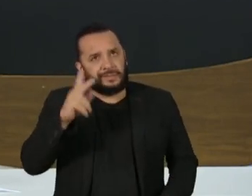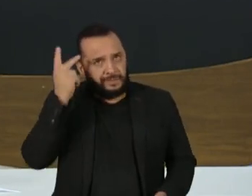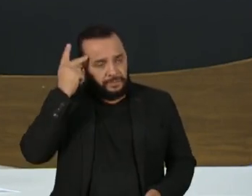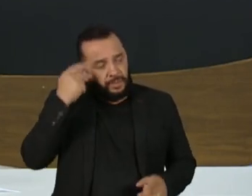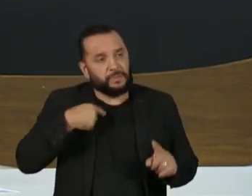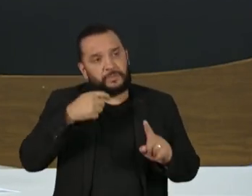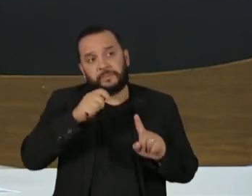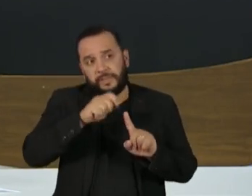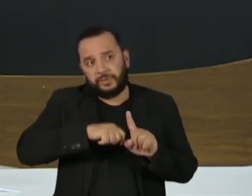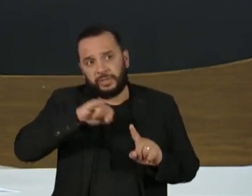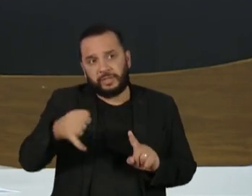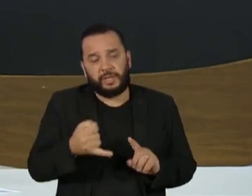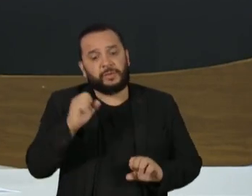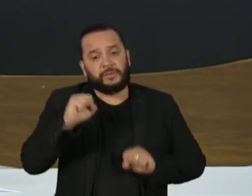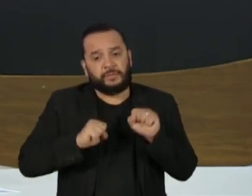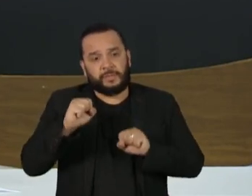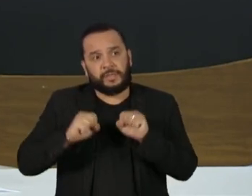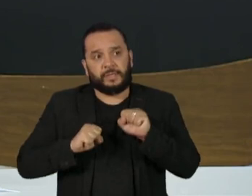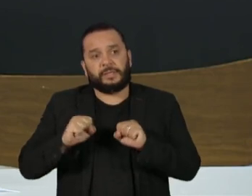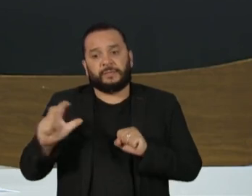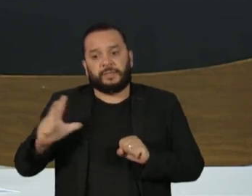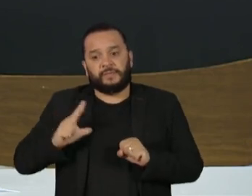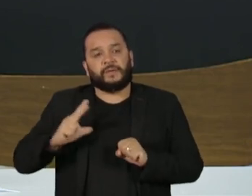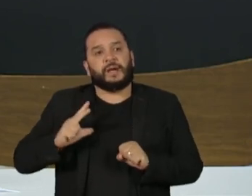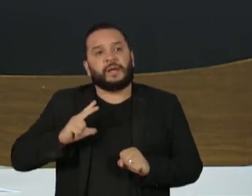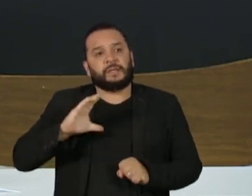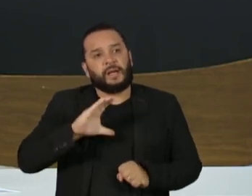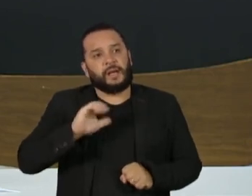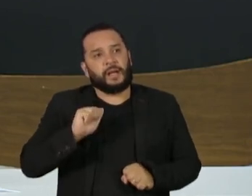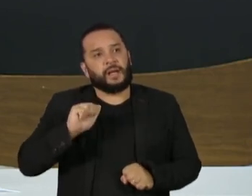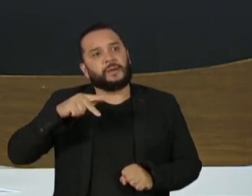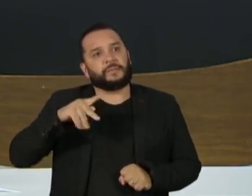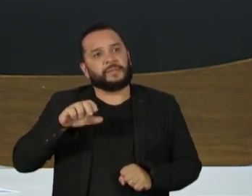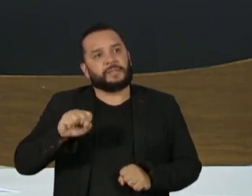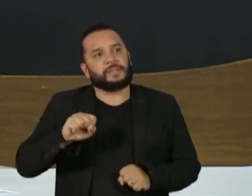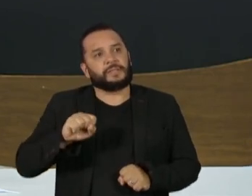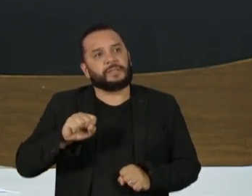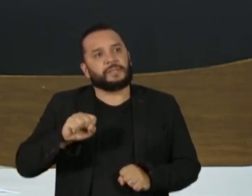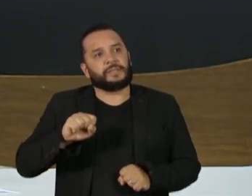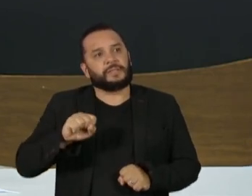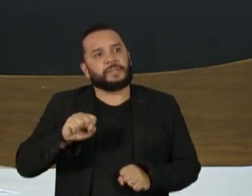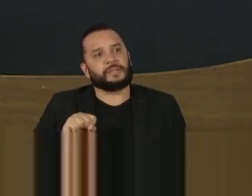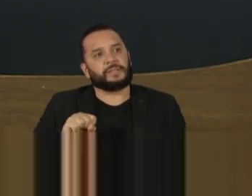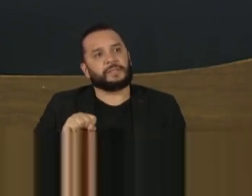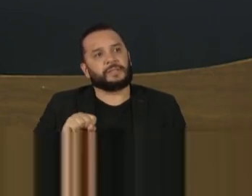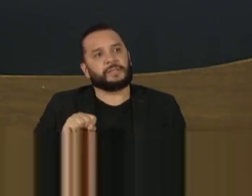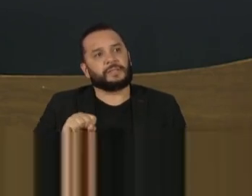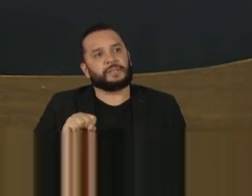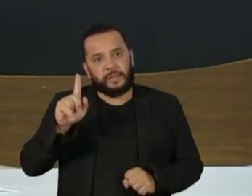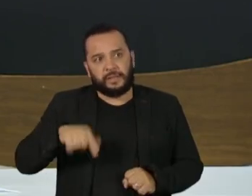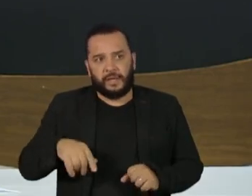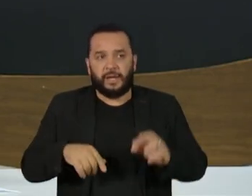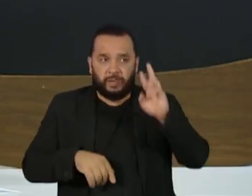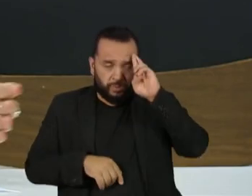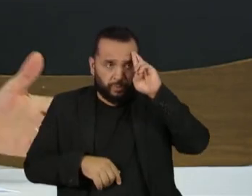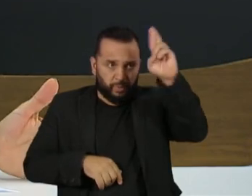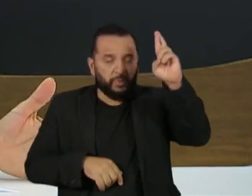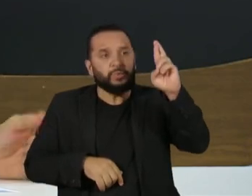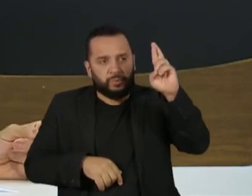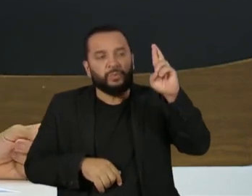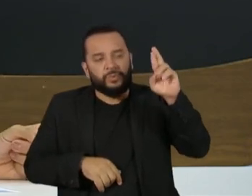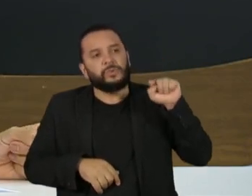do ano de uma empresa privada de segurança campo e segue que é de propriedade do Nelson do